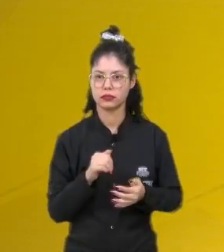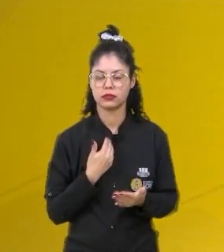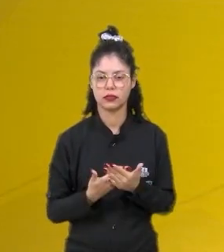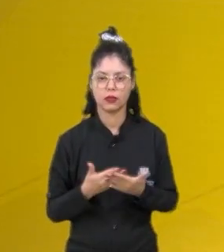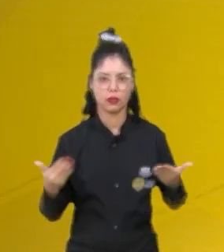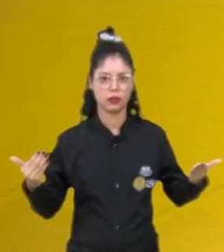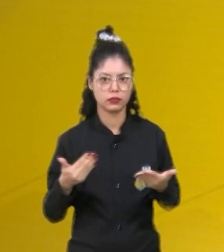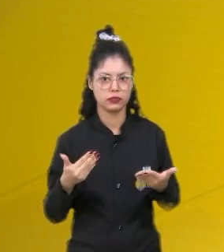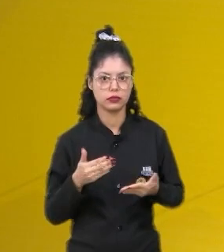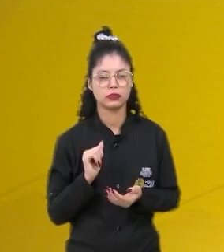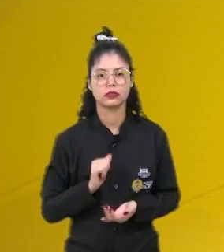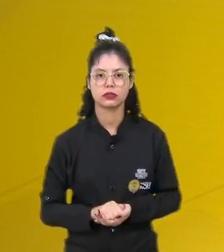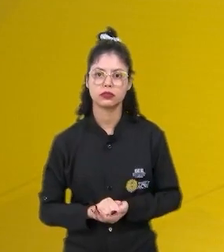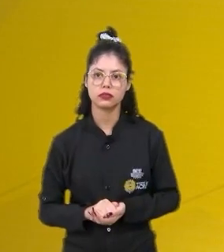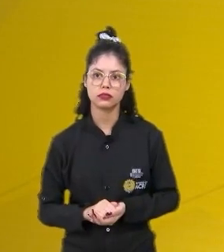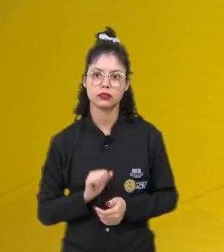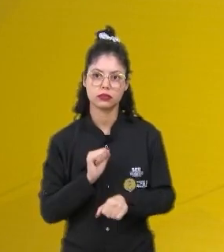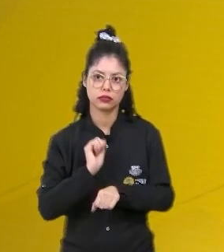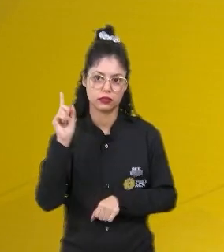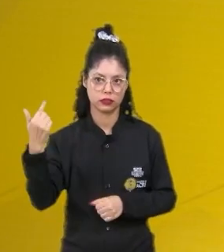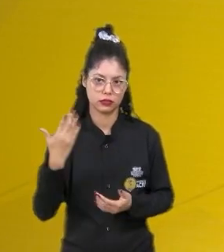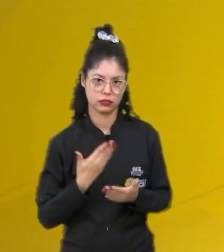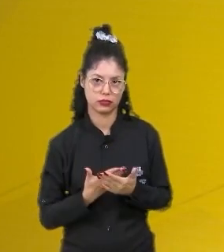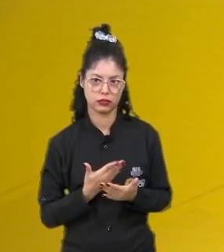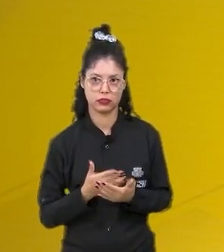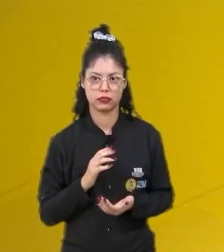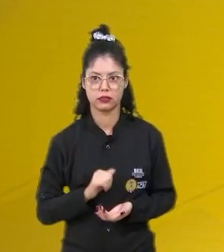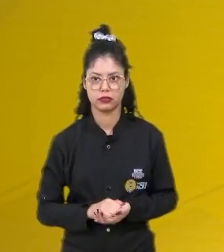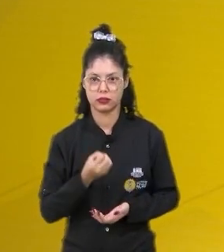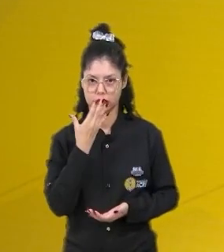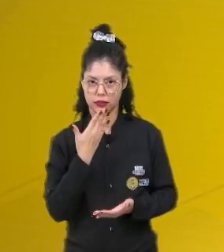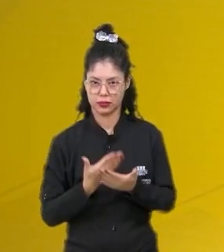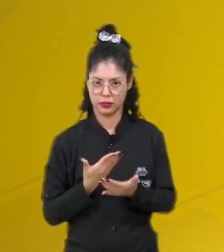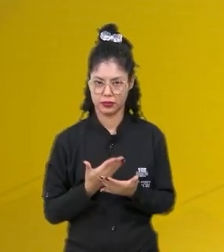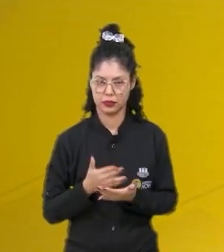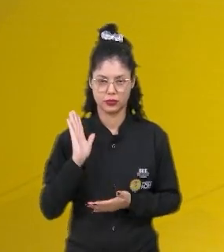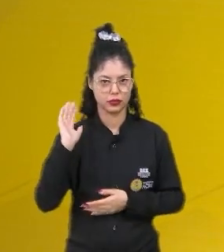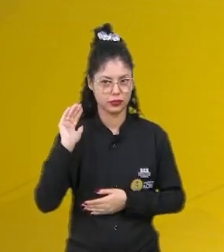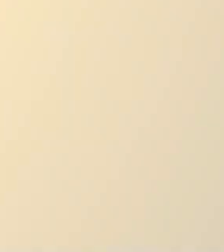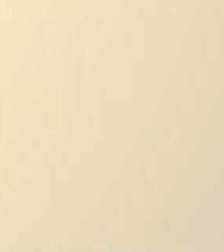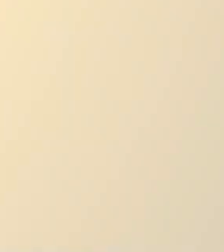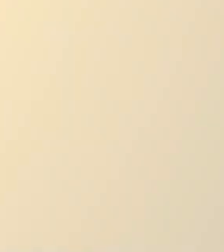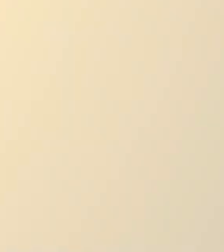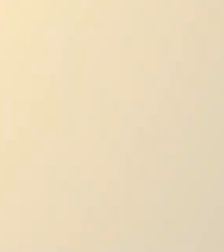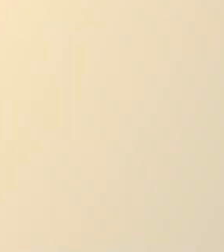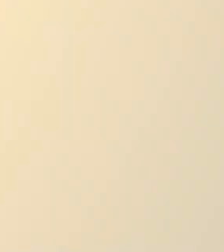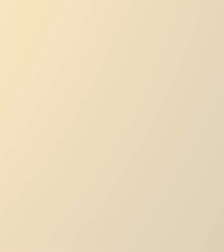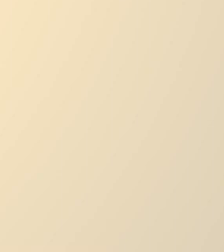nossa aula de hoje. Aguardo você na nossa próxima aula e bons estudos e até mais!